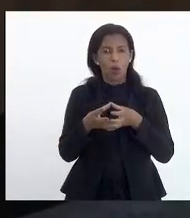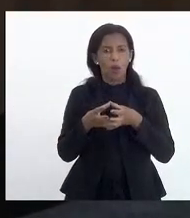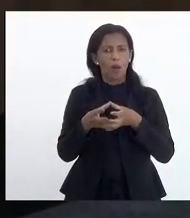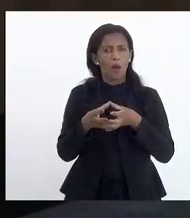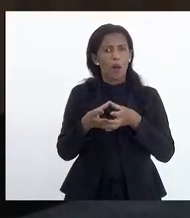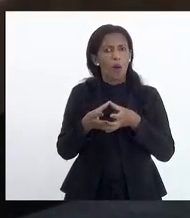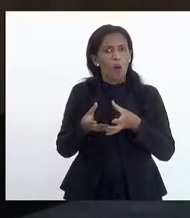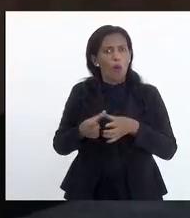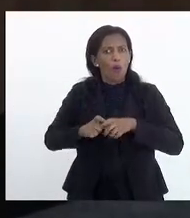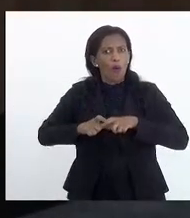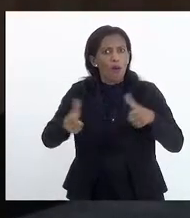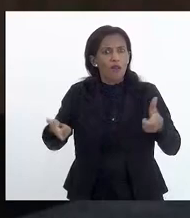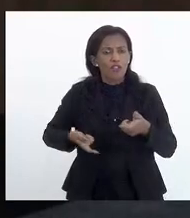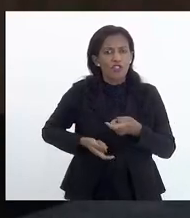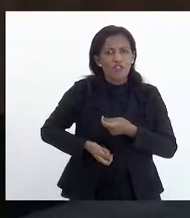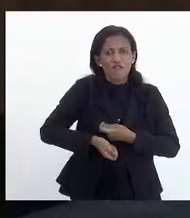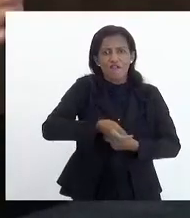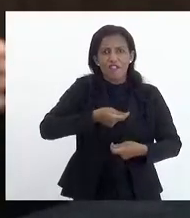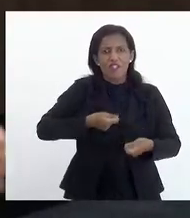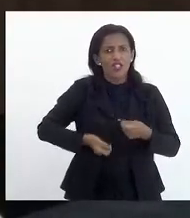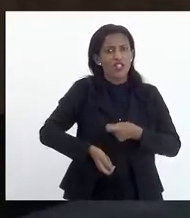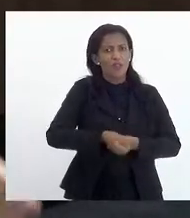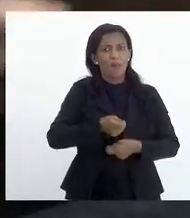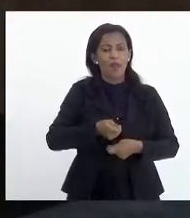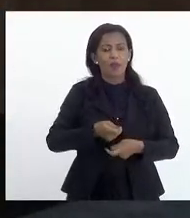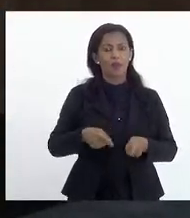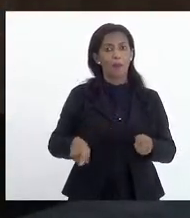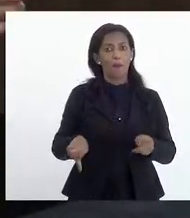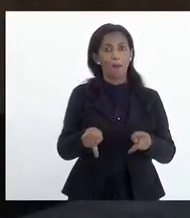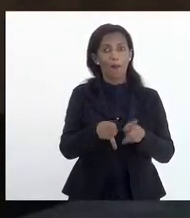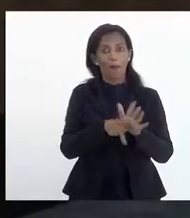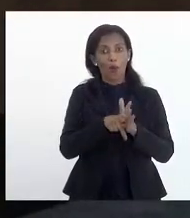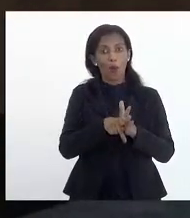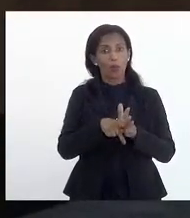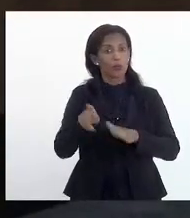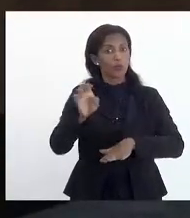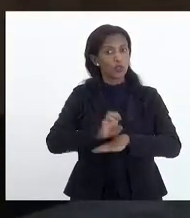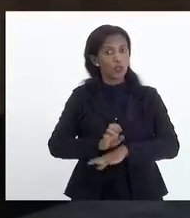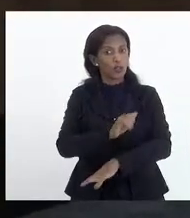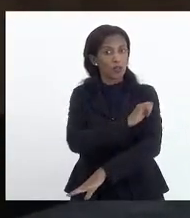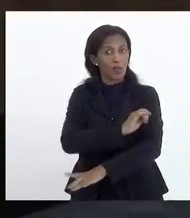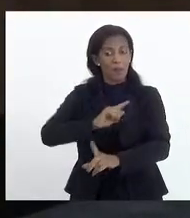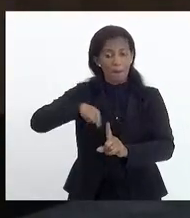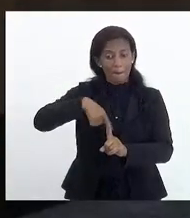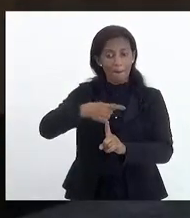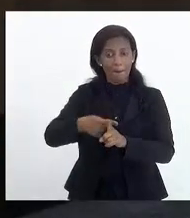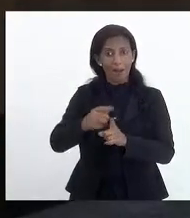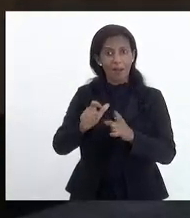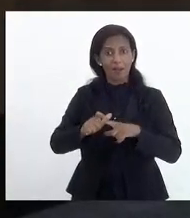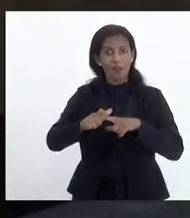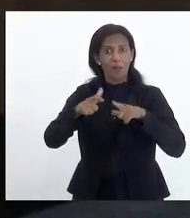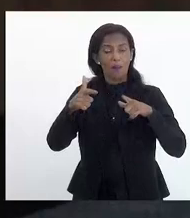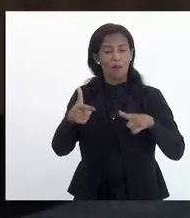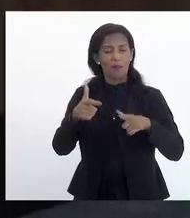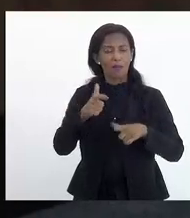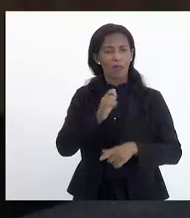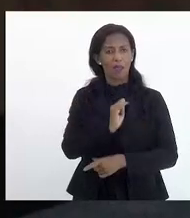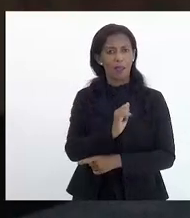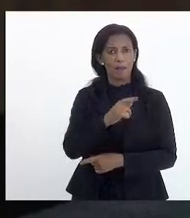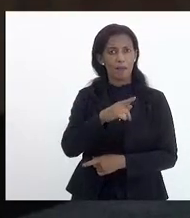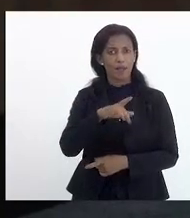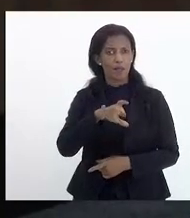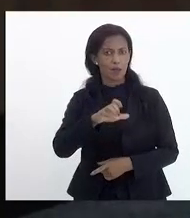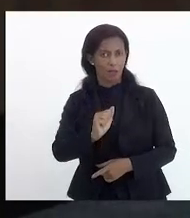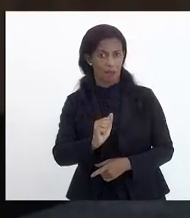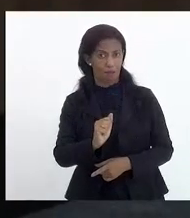Rio de Janeiro, recomposição salarial para os servidores e aumento sobre PCA. A única coisa que encaminhei a Vossa Excelência,